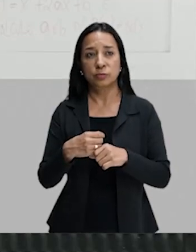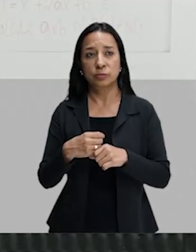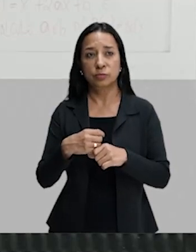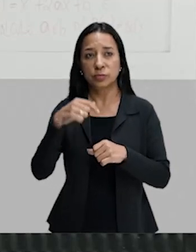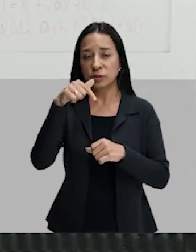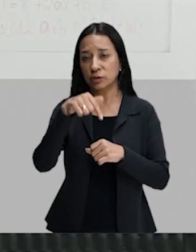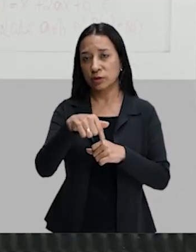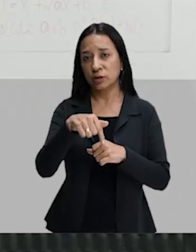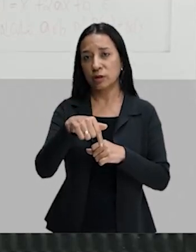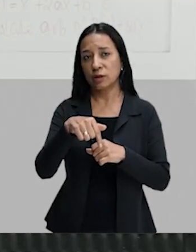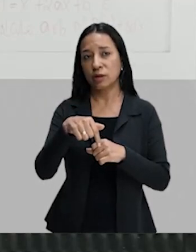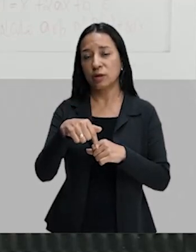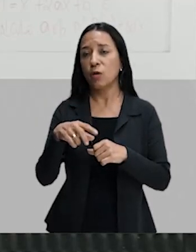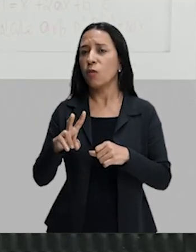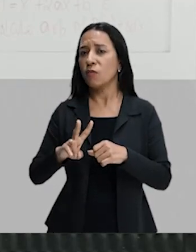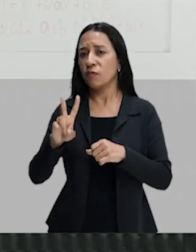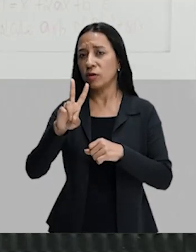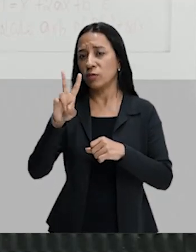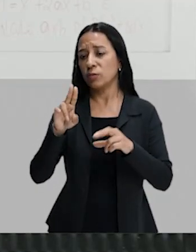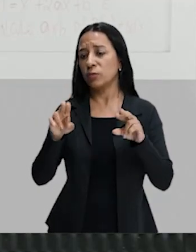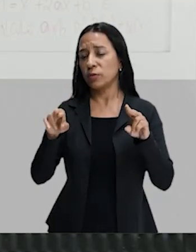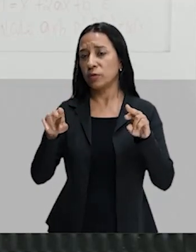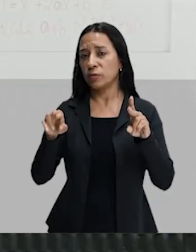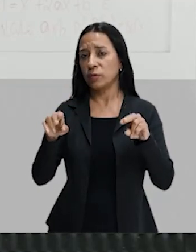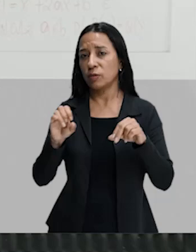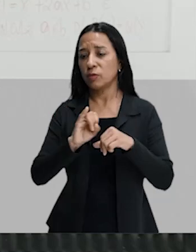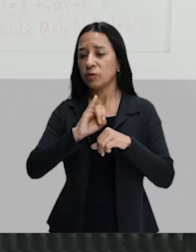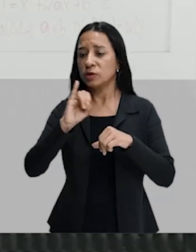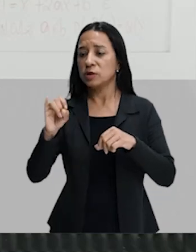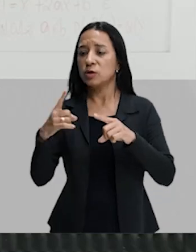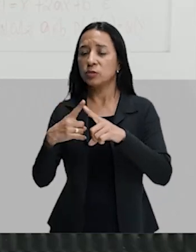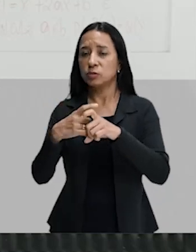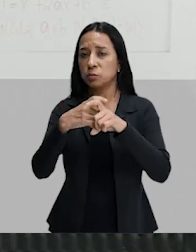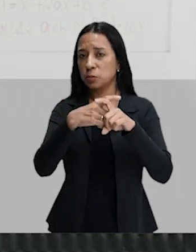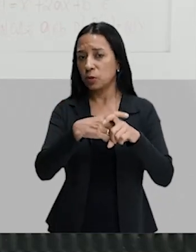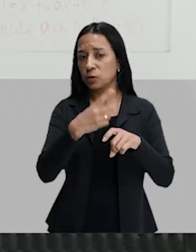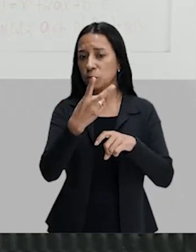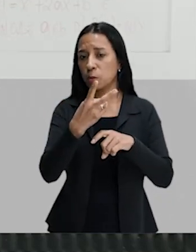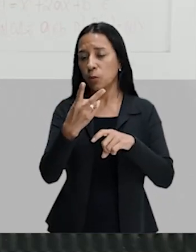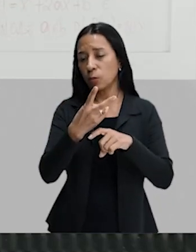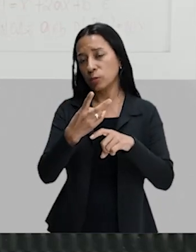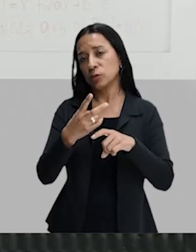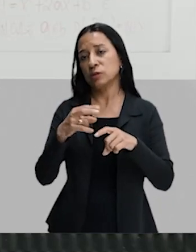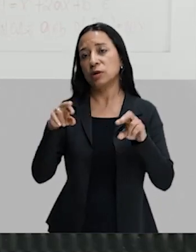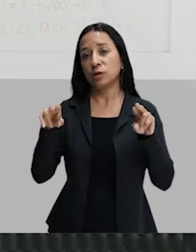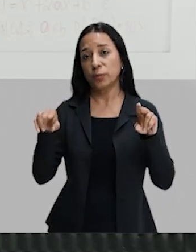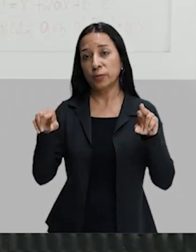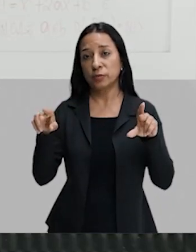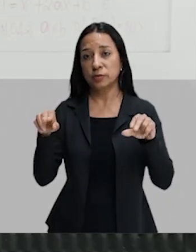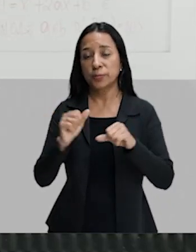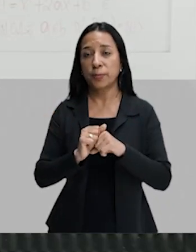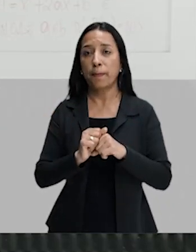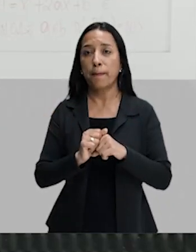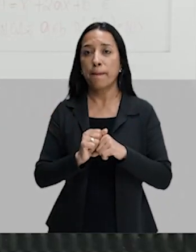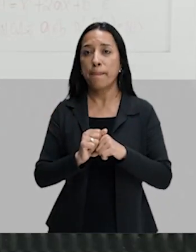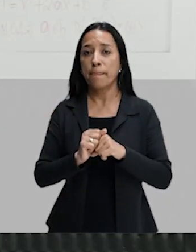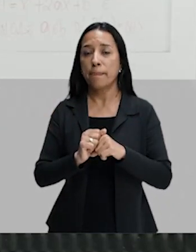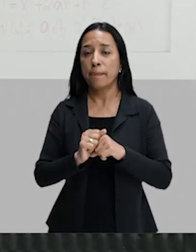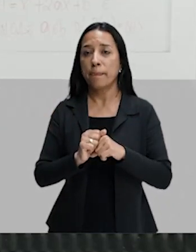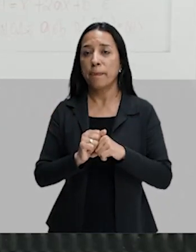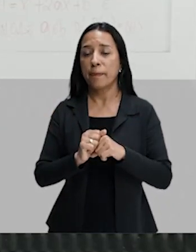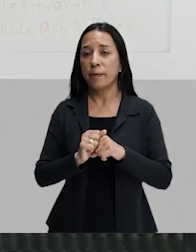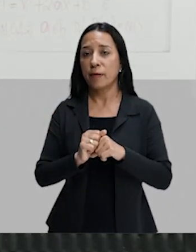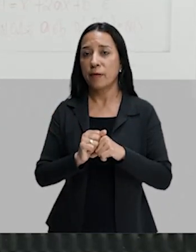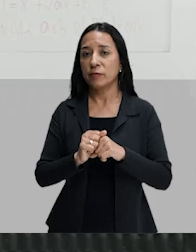valor. Tá? Se os polinômios forem idênticos. Tá? Eles vão assumir o mesmo